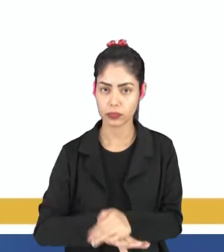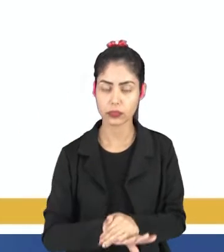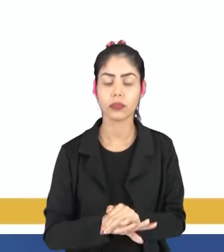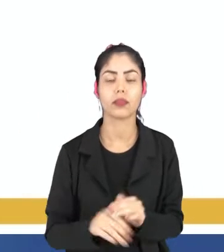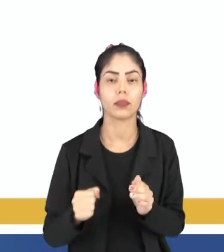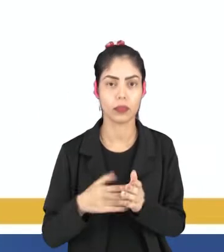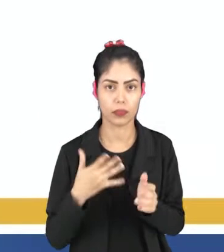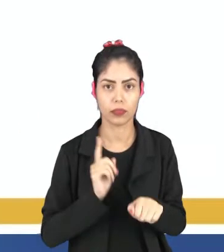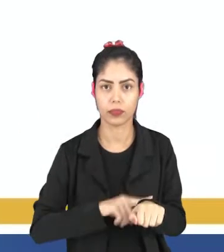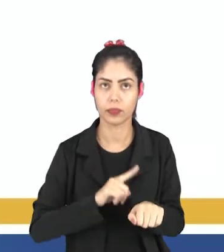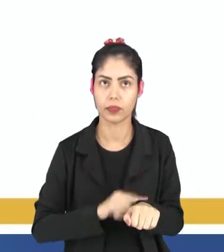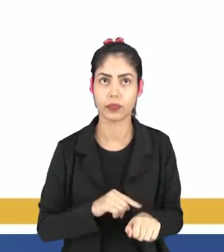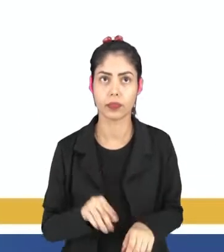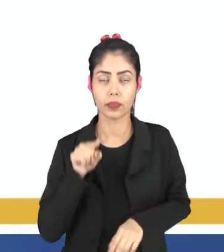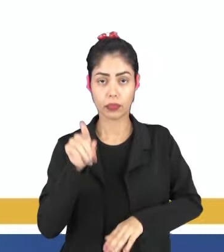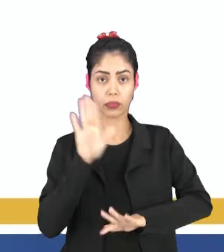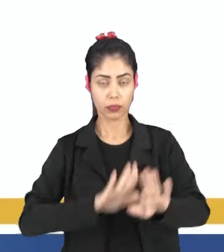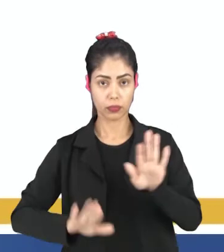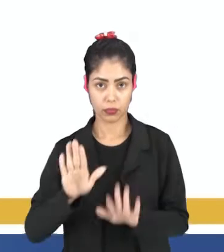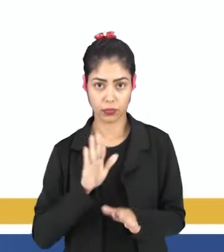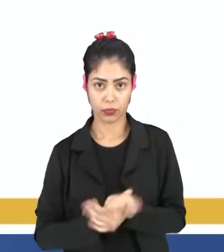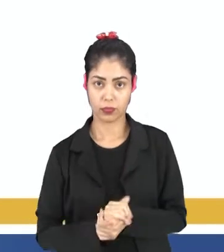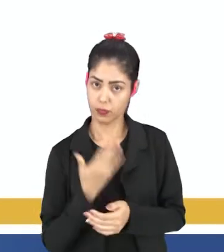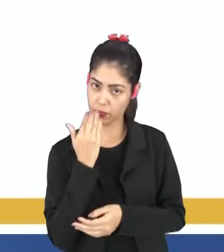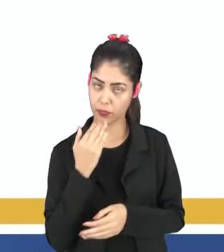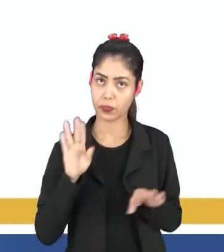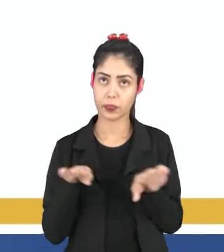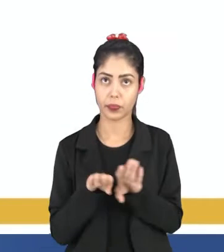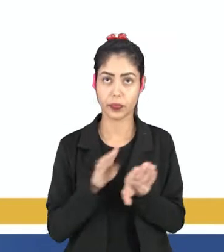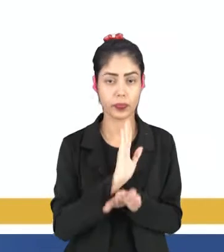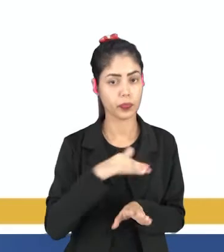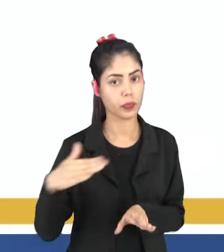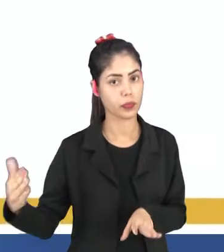alimento por mais tempo. Essa conservação dos alimentos era feita